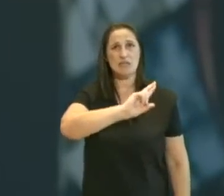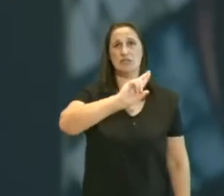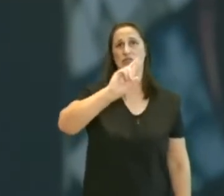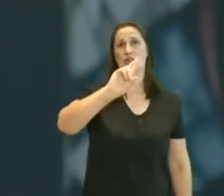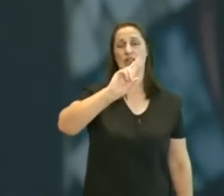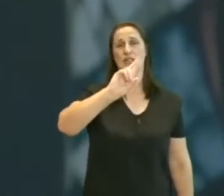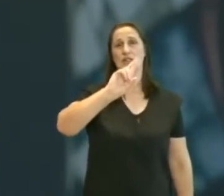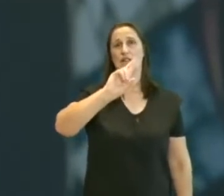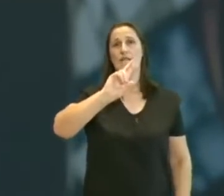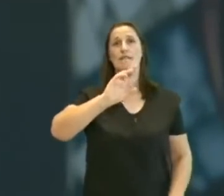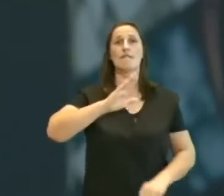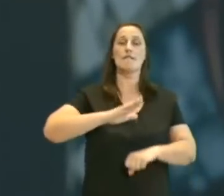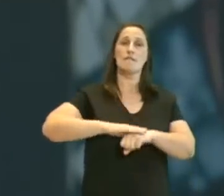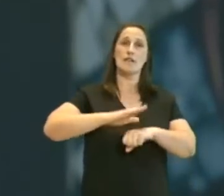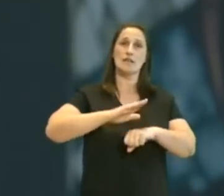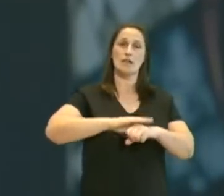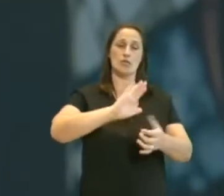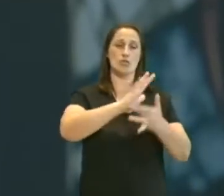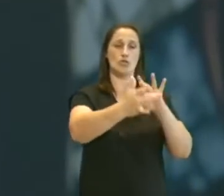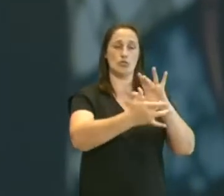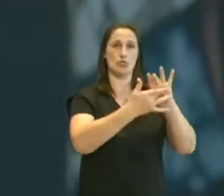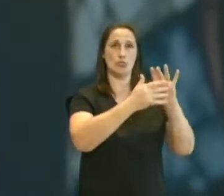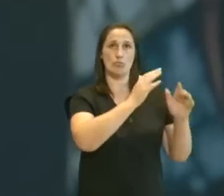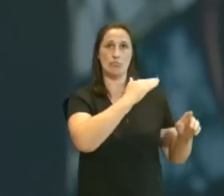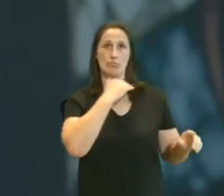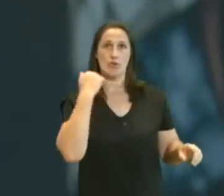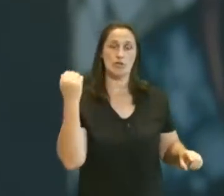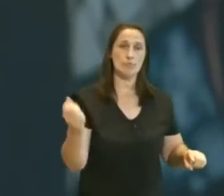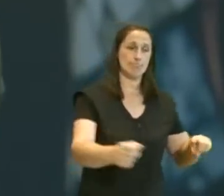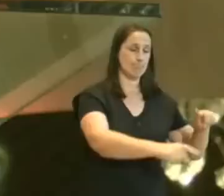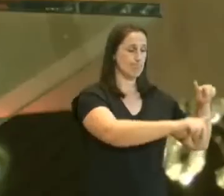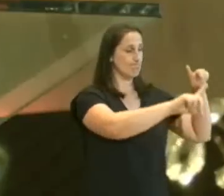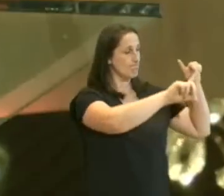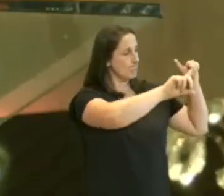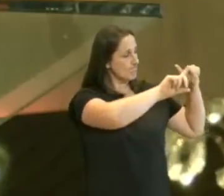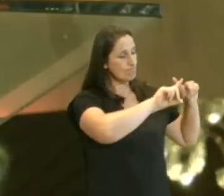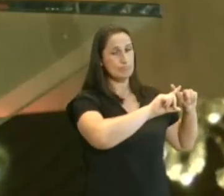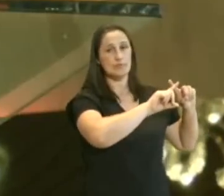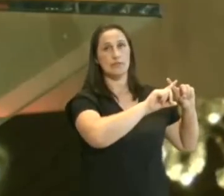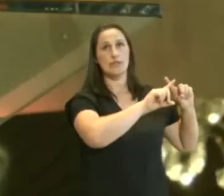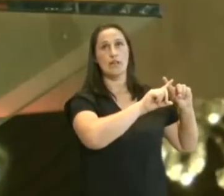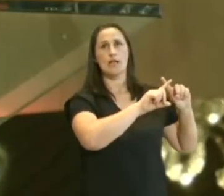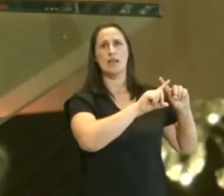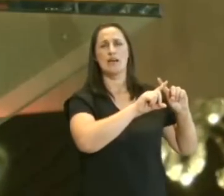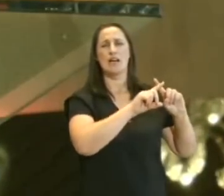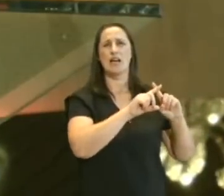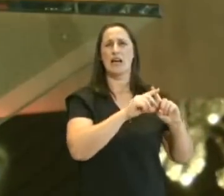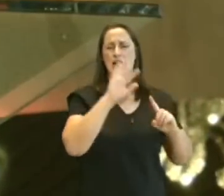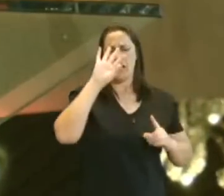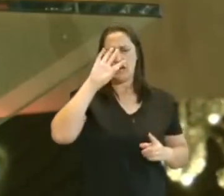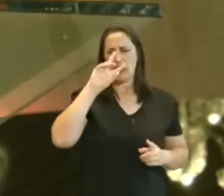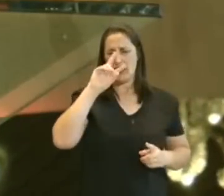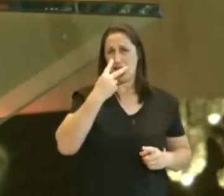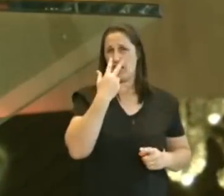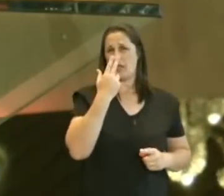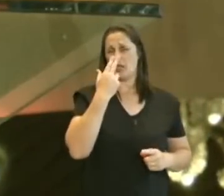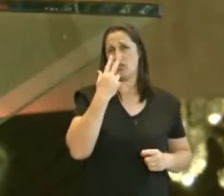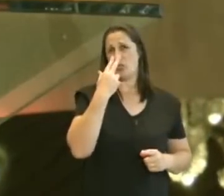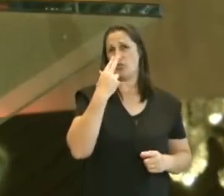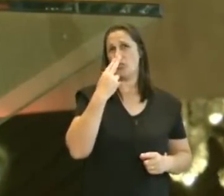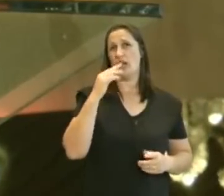que Jesus fosse morto na cruz. E creio que até o último momento, esses